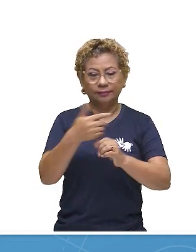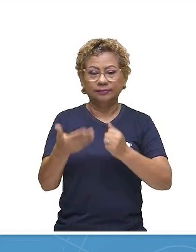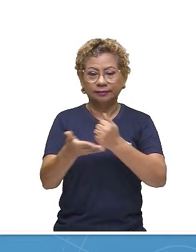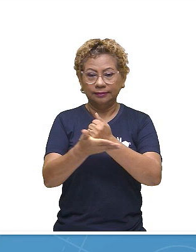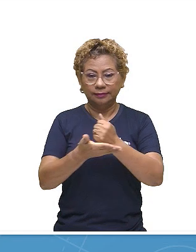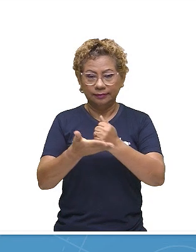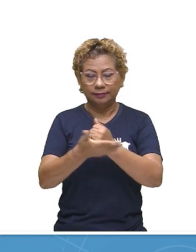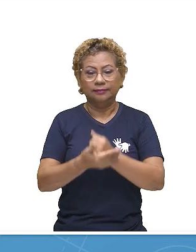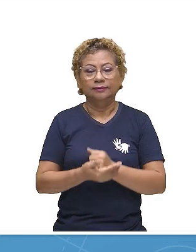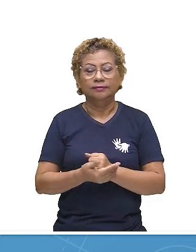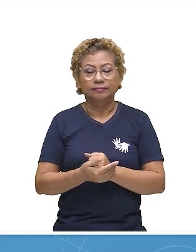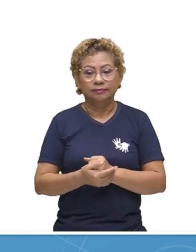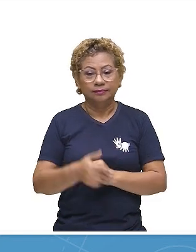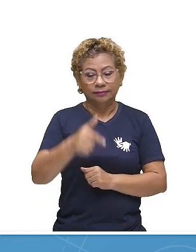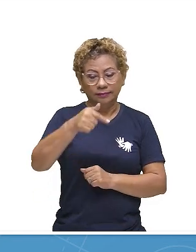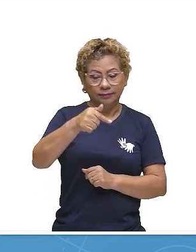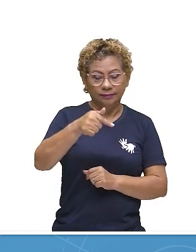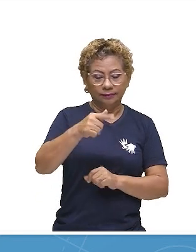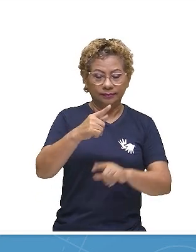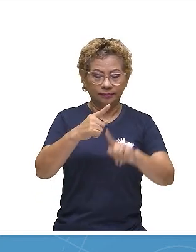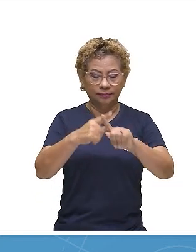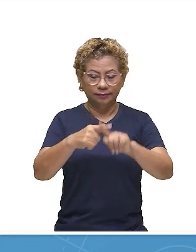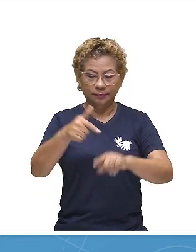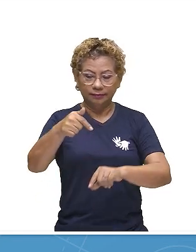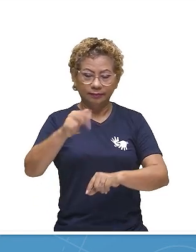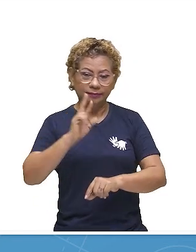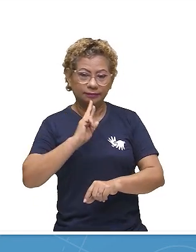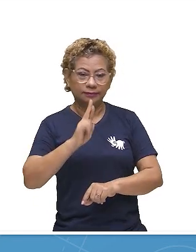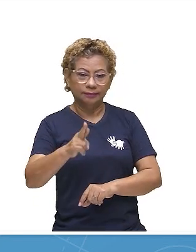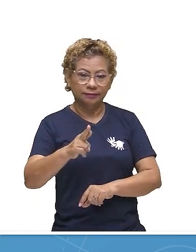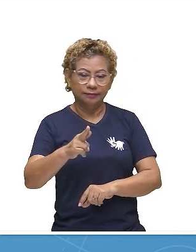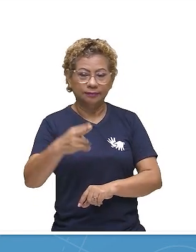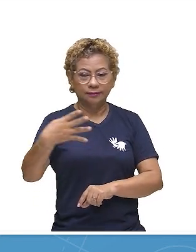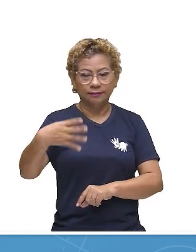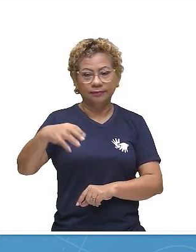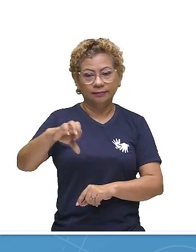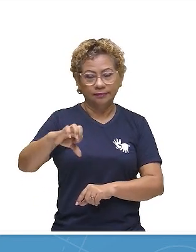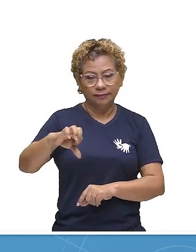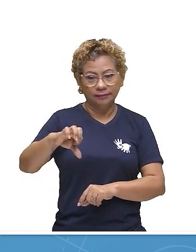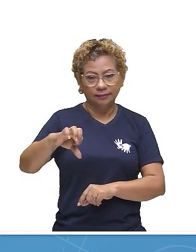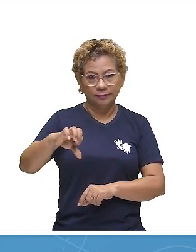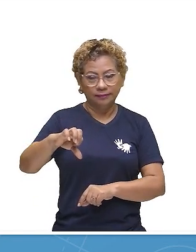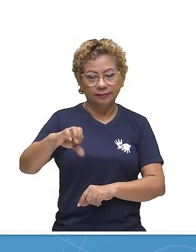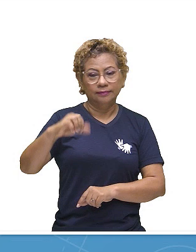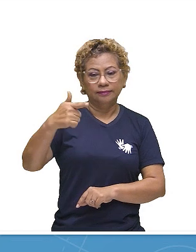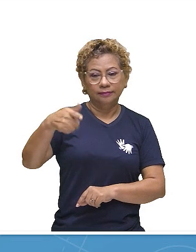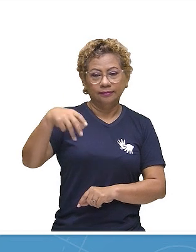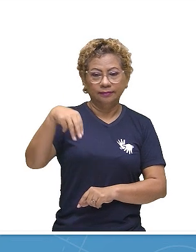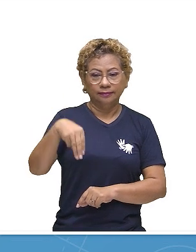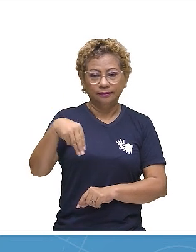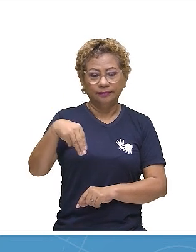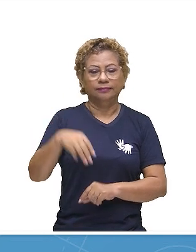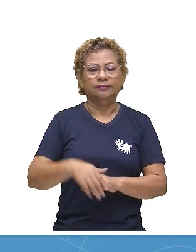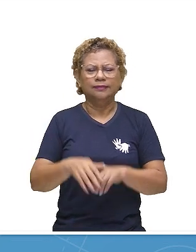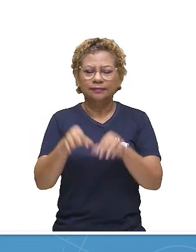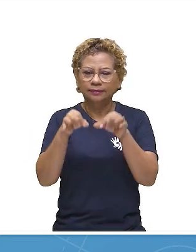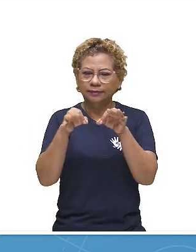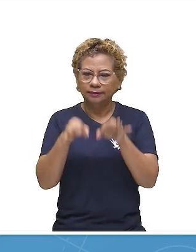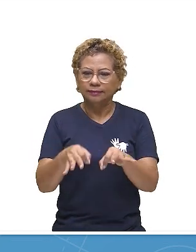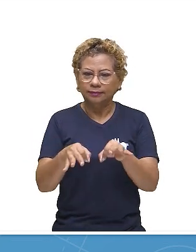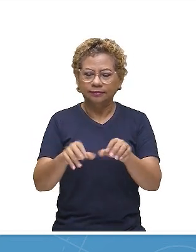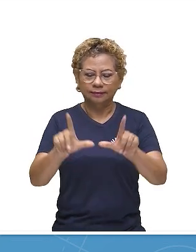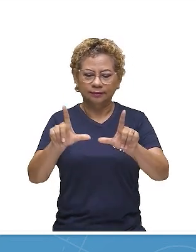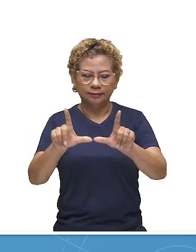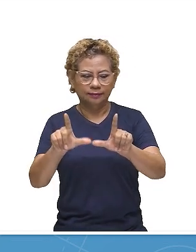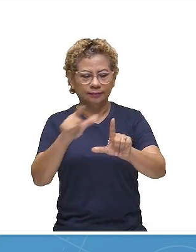Então, quando eu multiplico um lado pelo outro, eu vou ter a área que é 49 metros quadrados. Ou seja, cada lado da minha